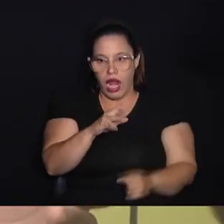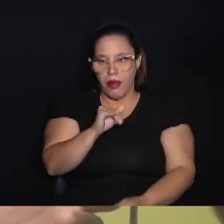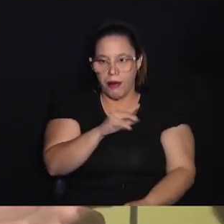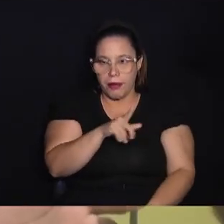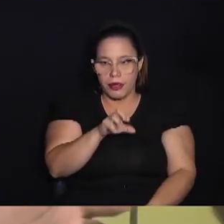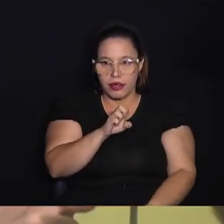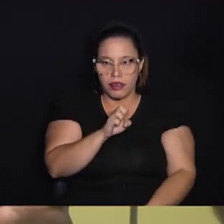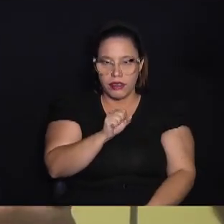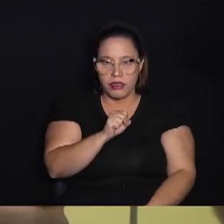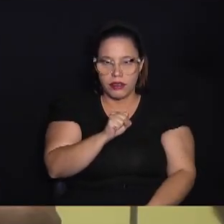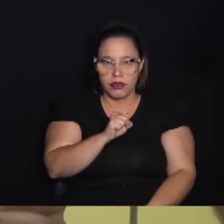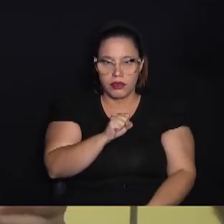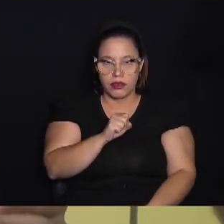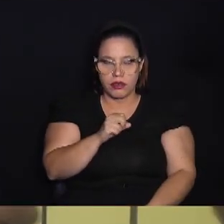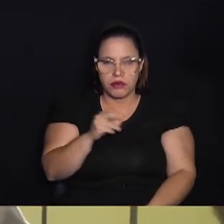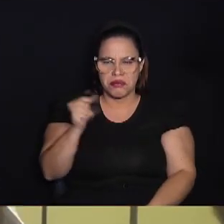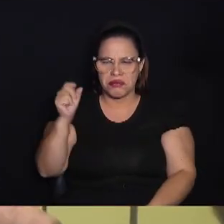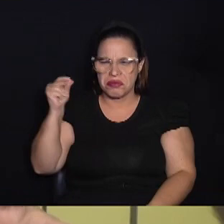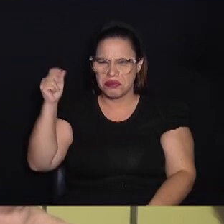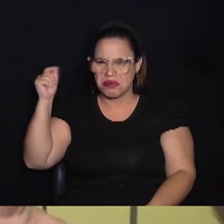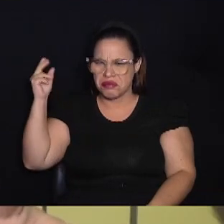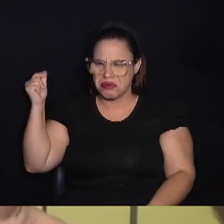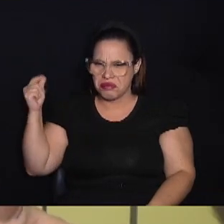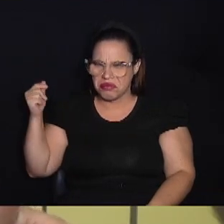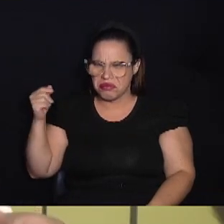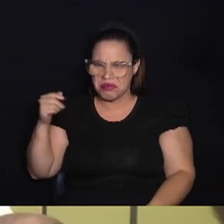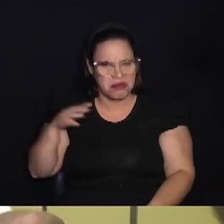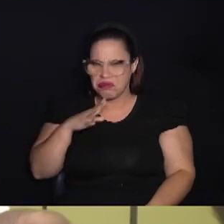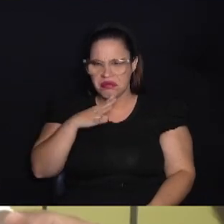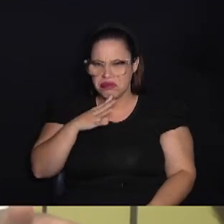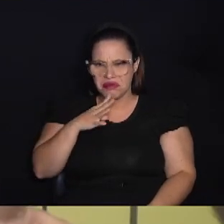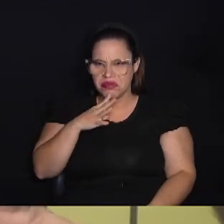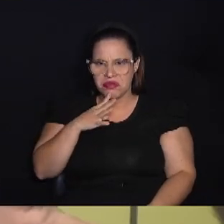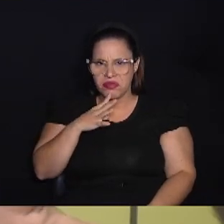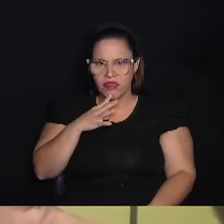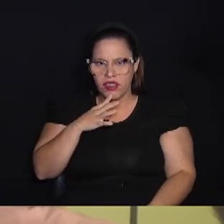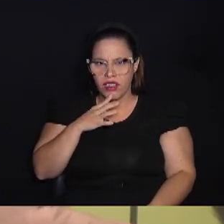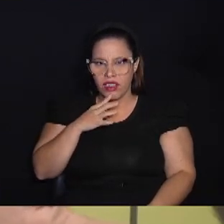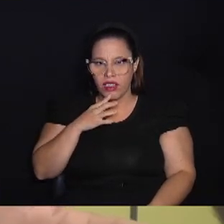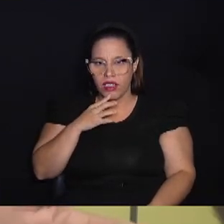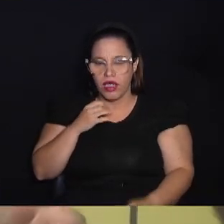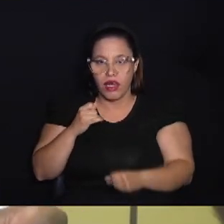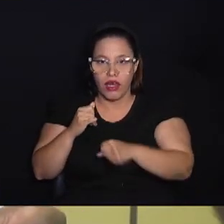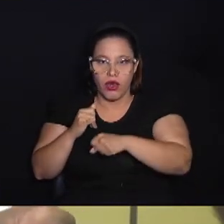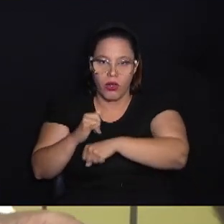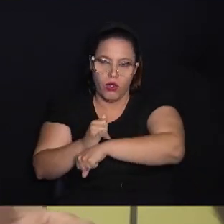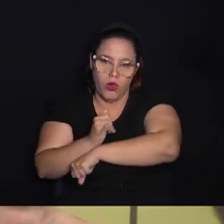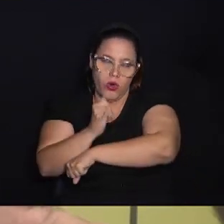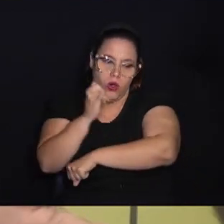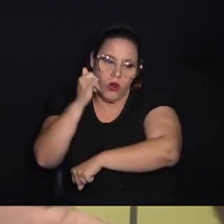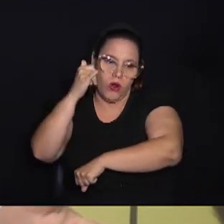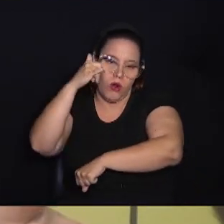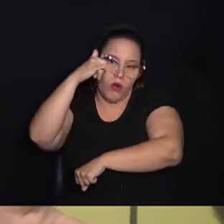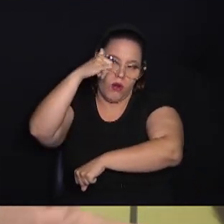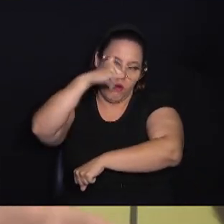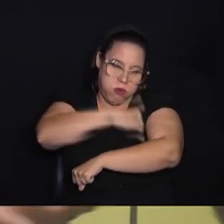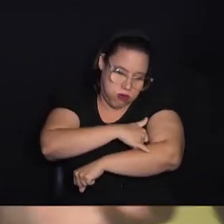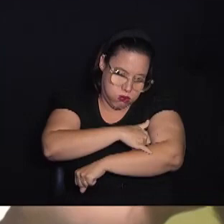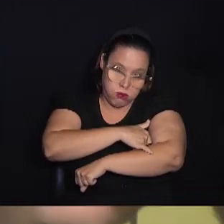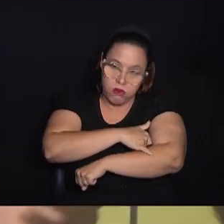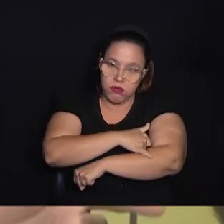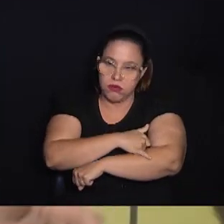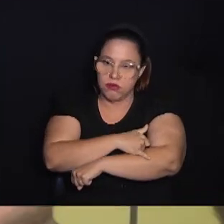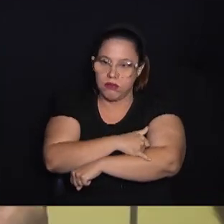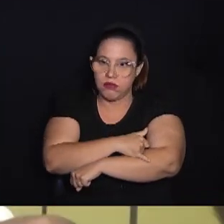tinha um flório né antigamente que as pessoas que não conheciam aquela região falavam que tinham caído um avião ali alemão e aí depois a gente também